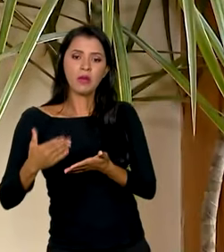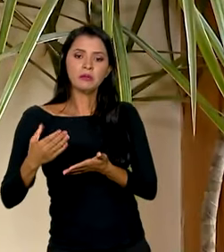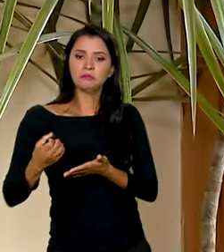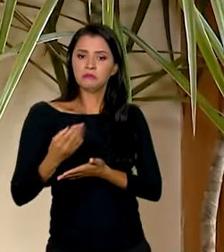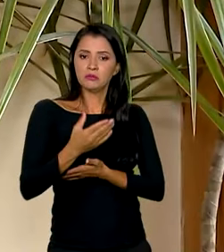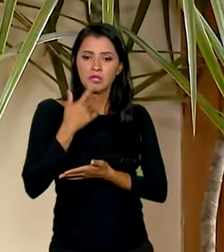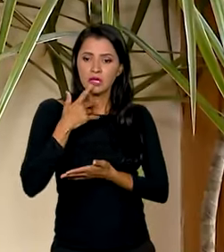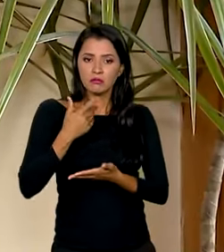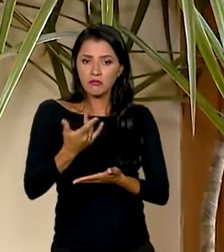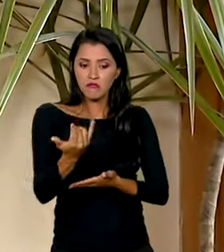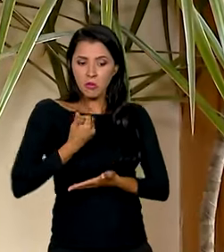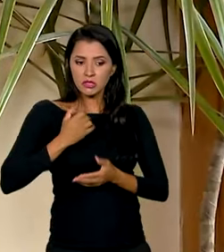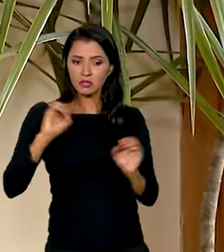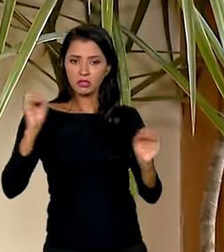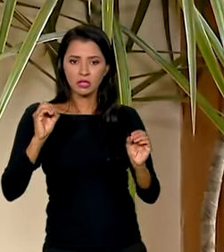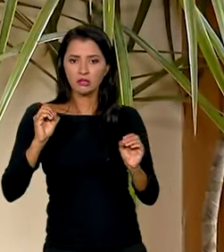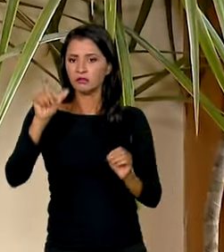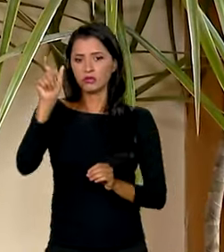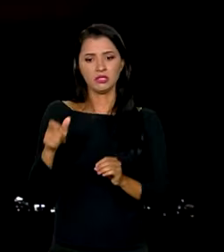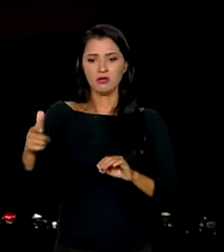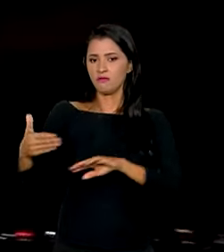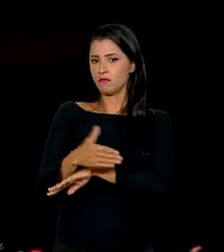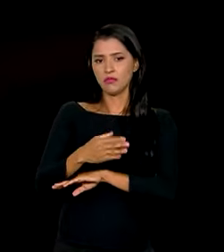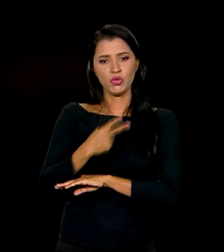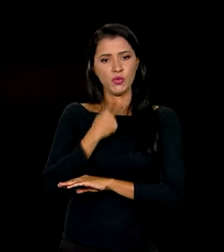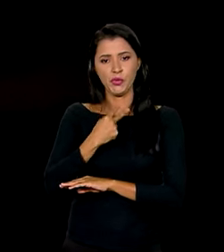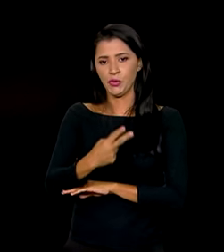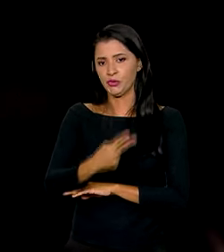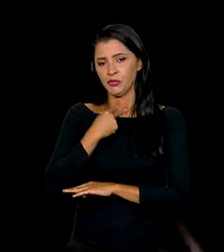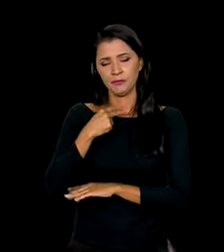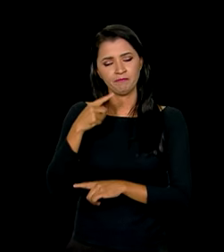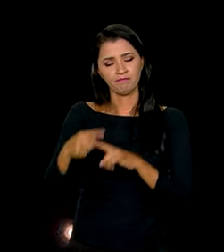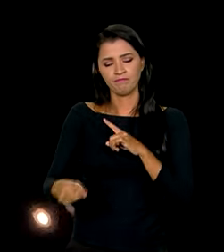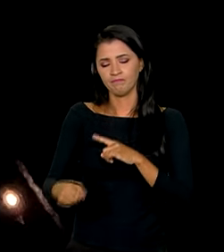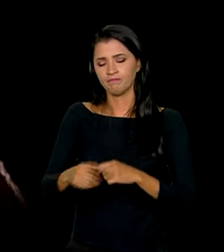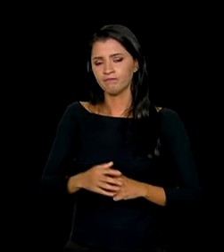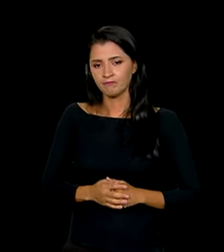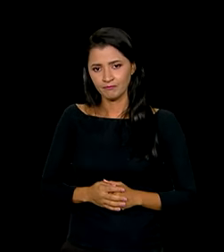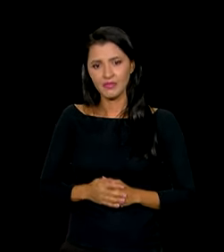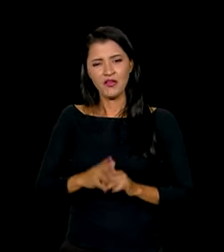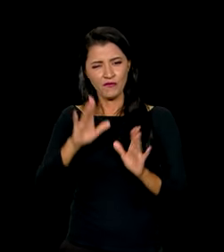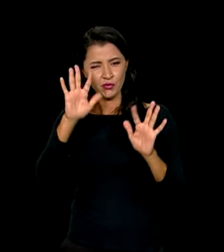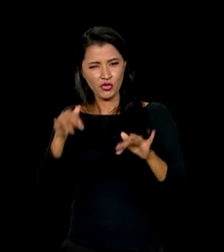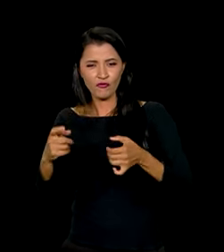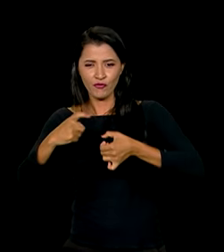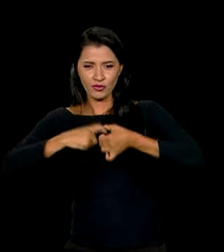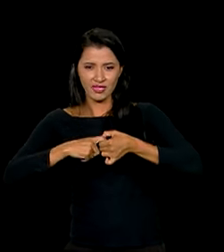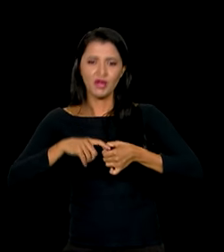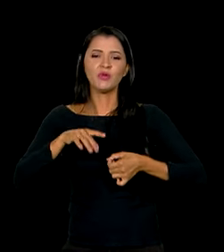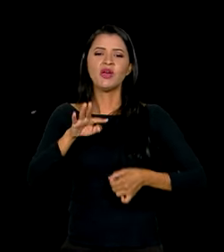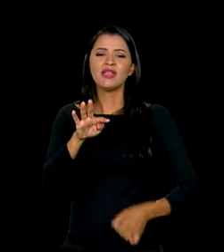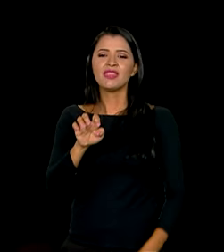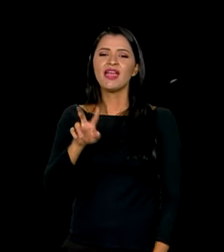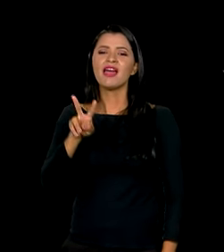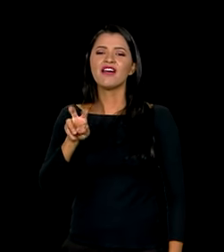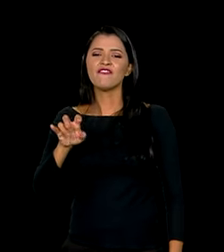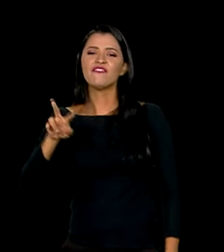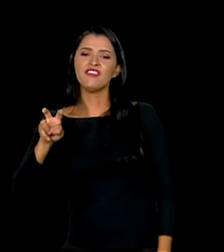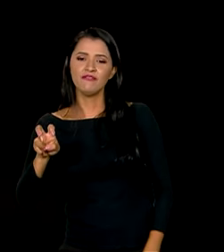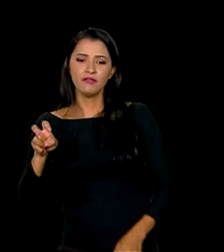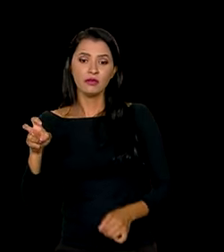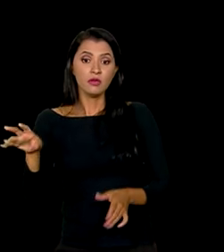não receber essa informação, os brasileiros não podem passar. No fim do dia, voltamos de Jerusalém para Tel Aviv. Chegando, vivemos